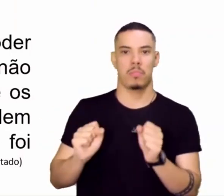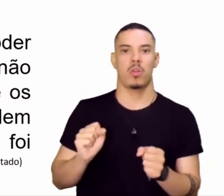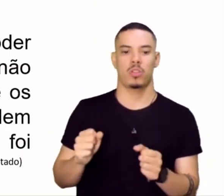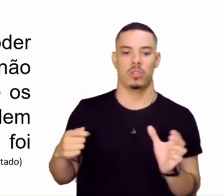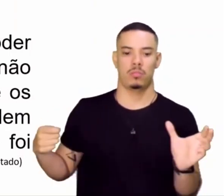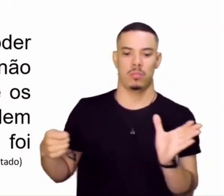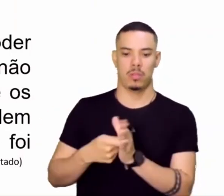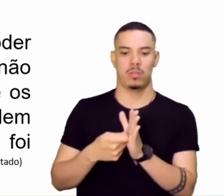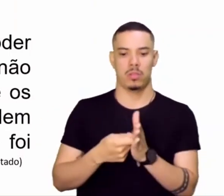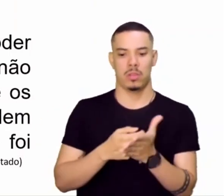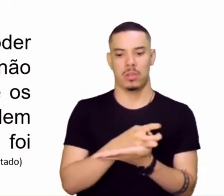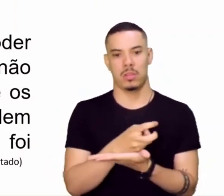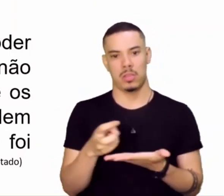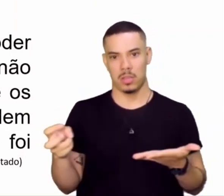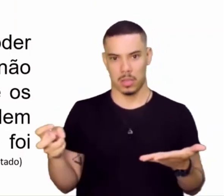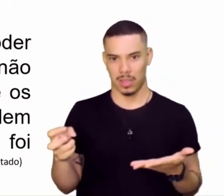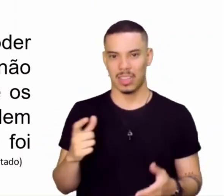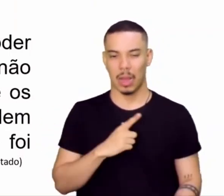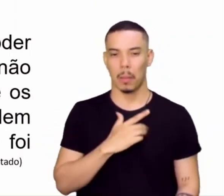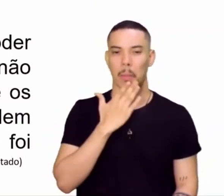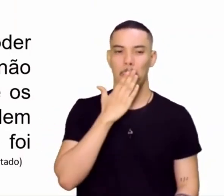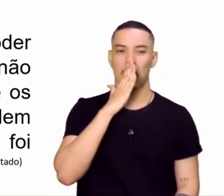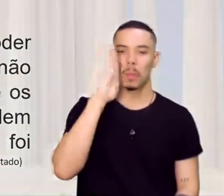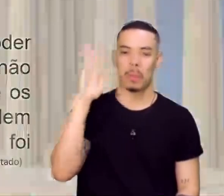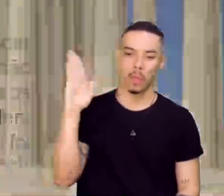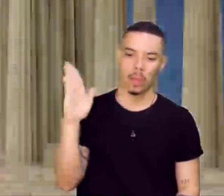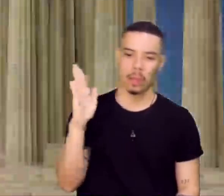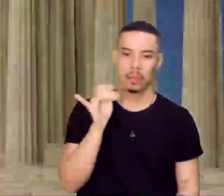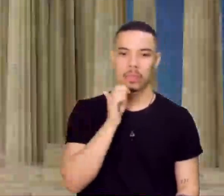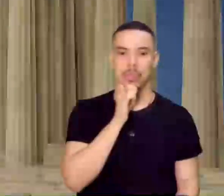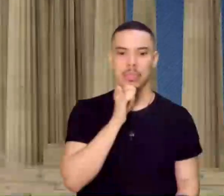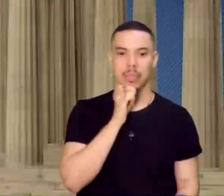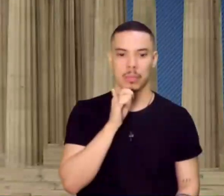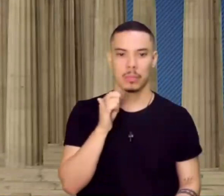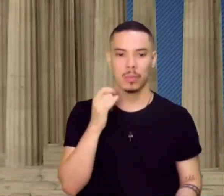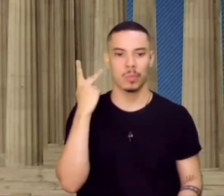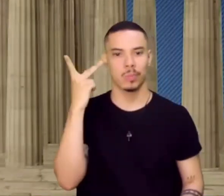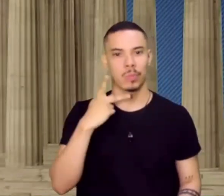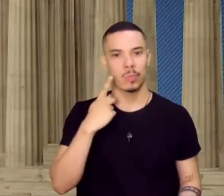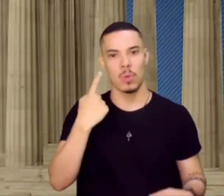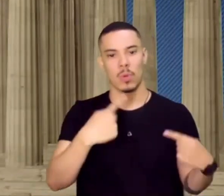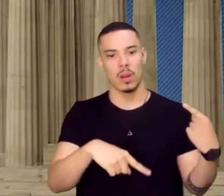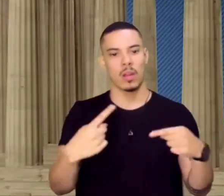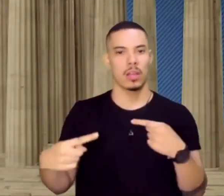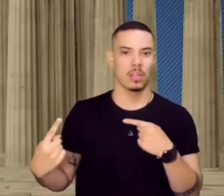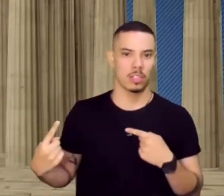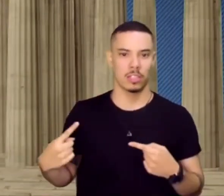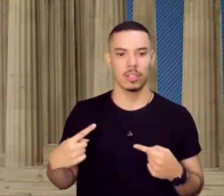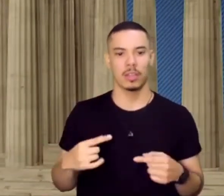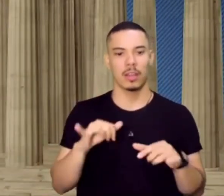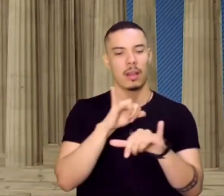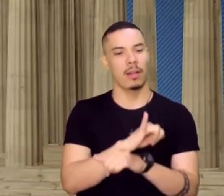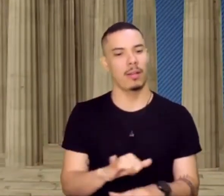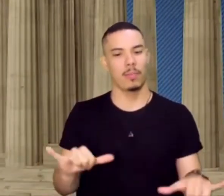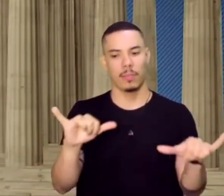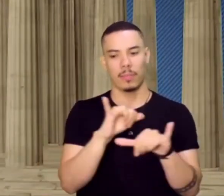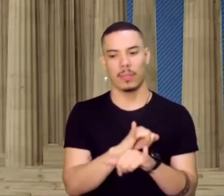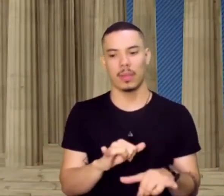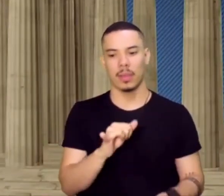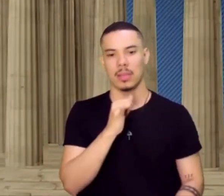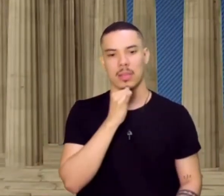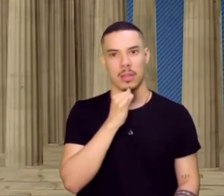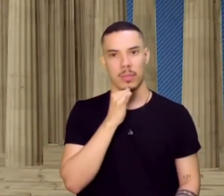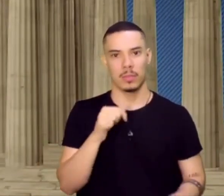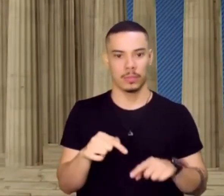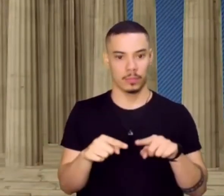aí. Não tem aquelas promessas, vamos dar um âmbito da política aqui. As promessas de campanha, um exemplo. Aí na